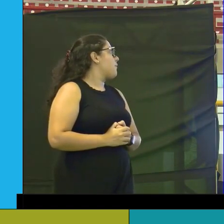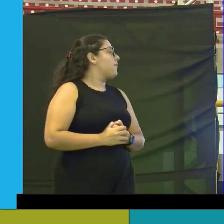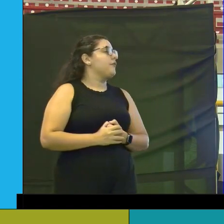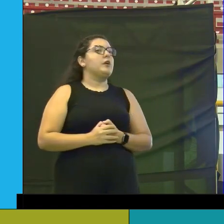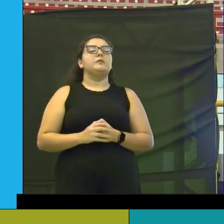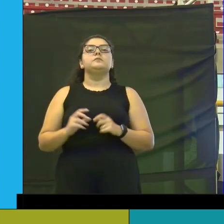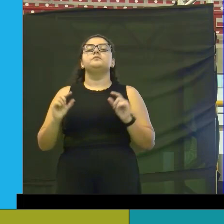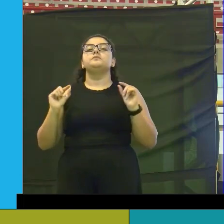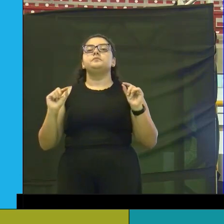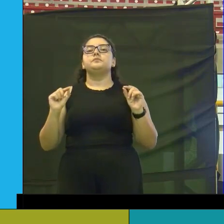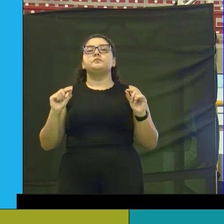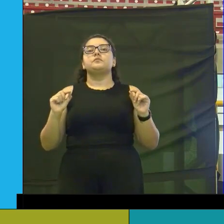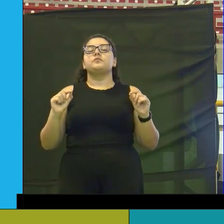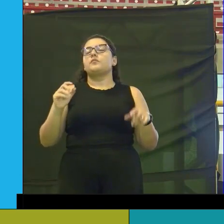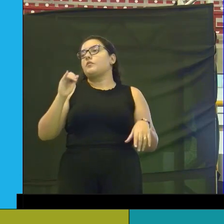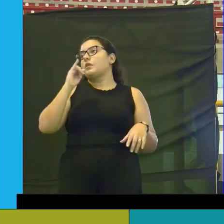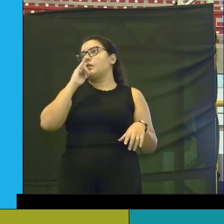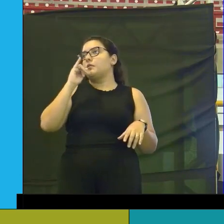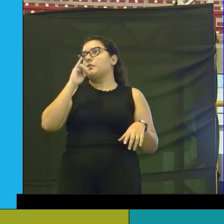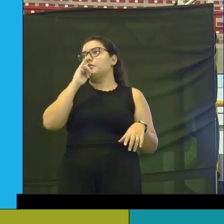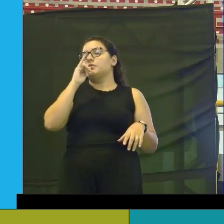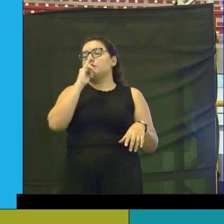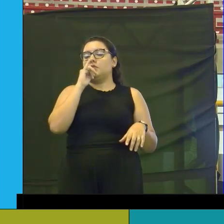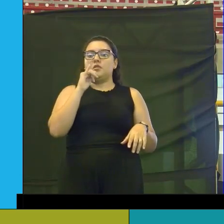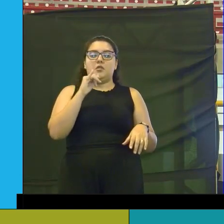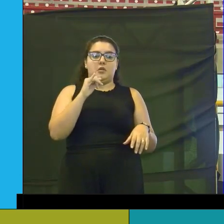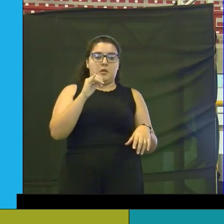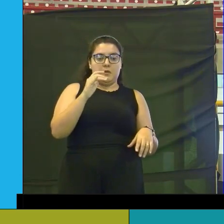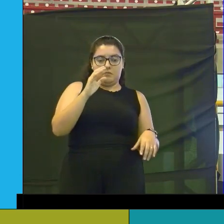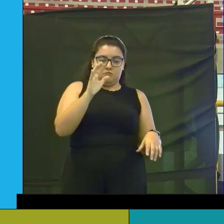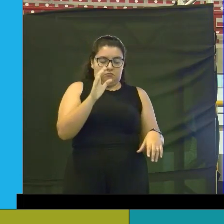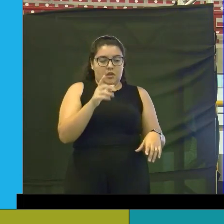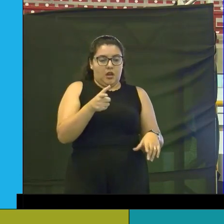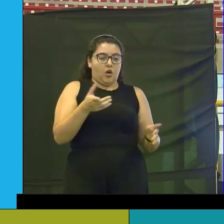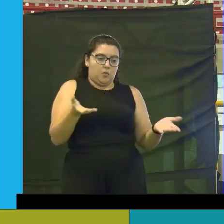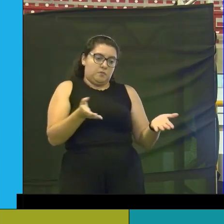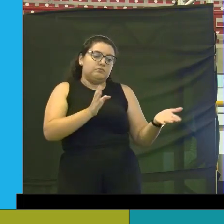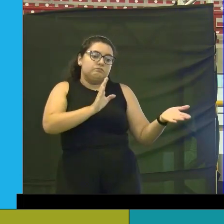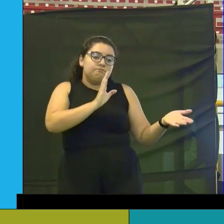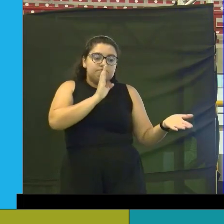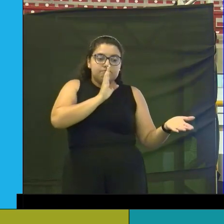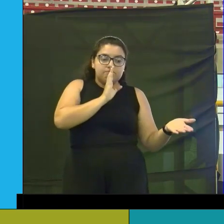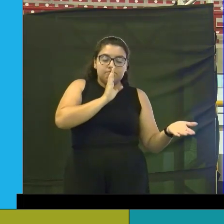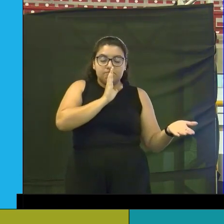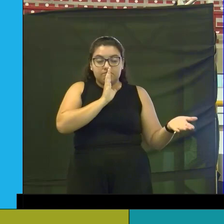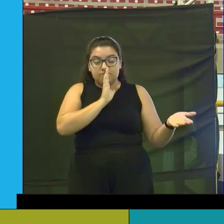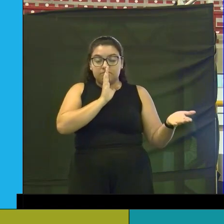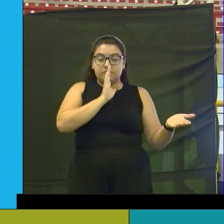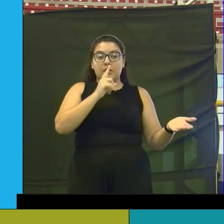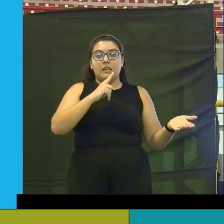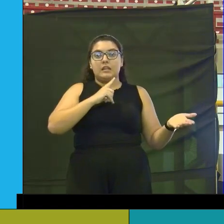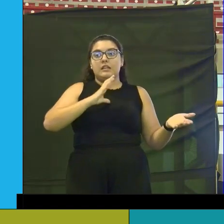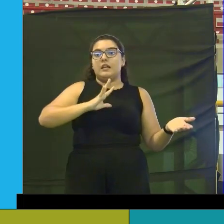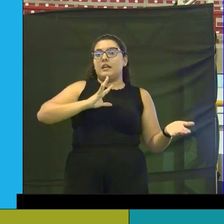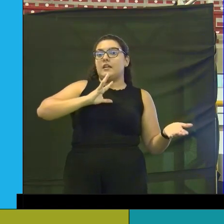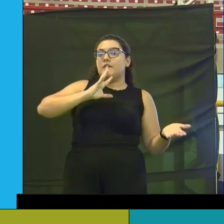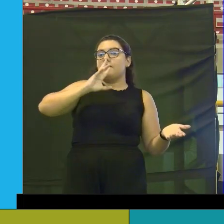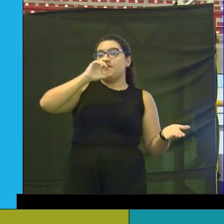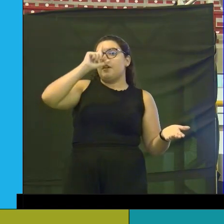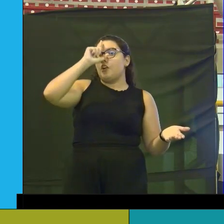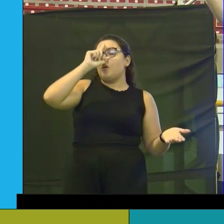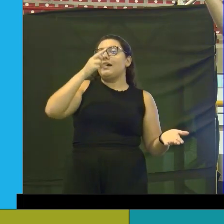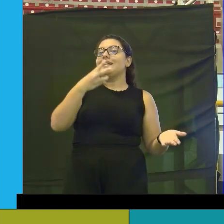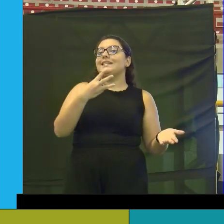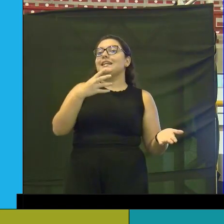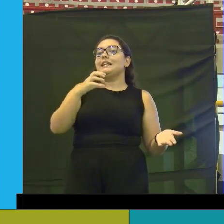disse assim: um corpo inicialmente em repouso adquire uma velocidade de 30 metros